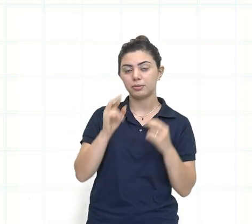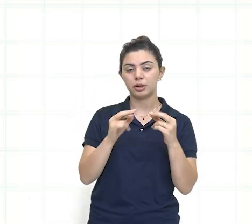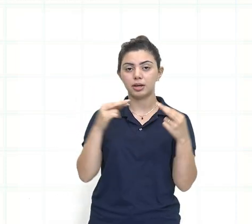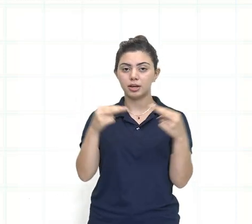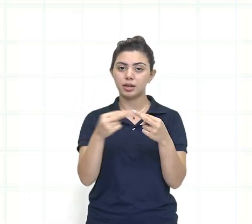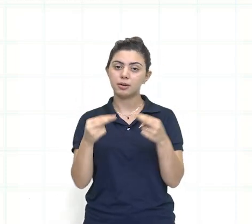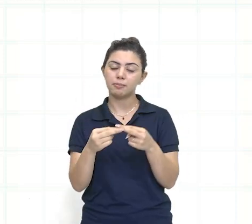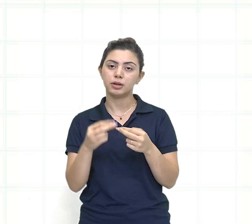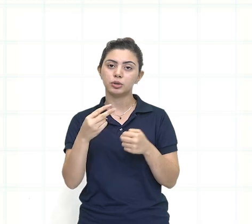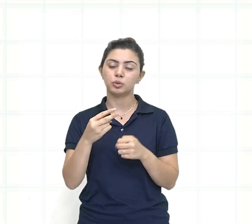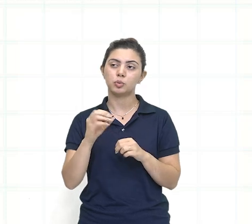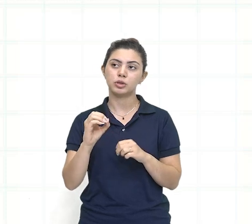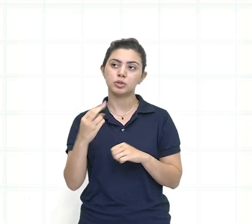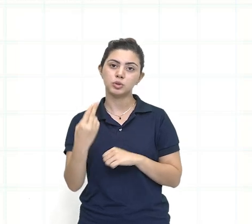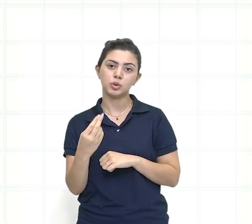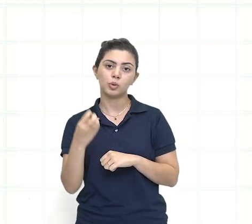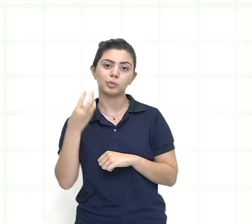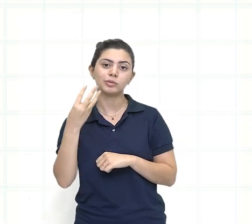partir de duas ou três